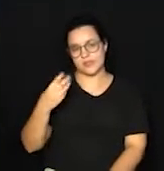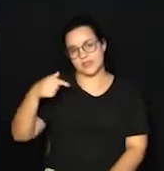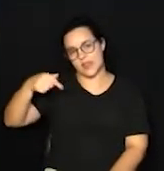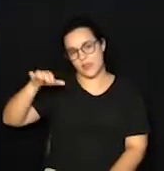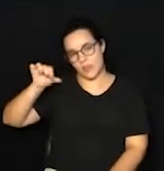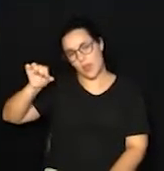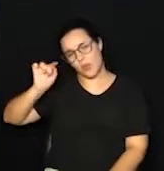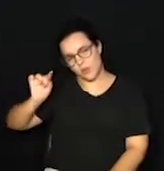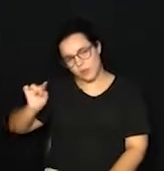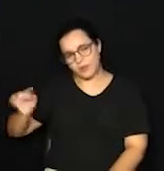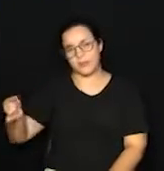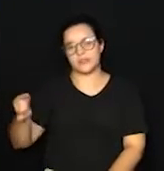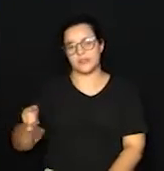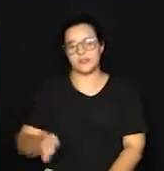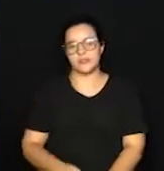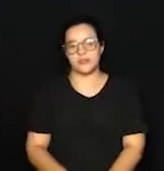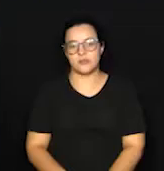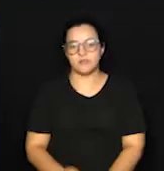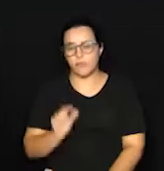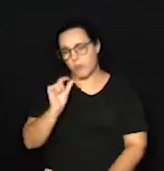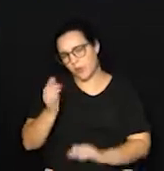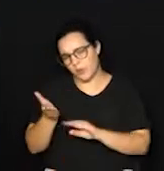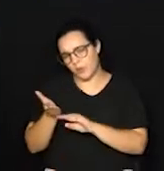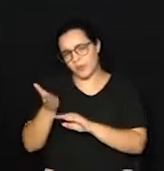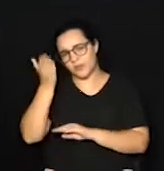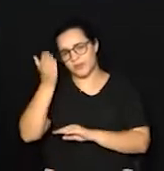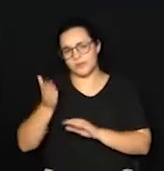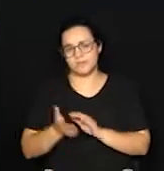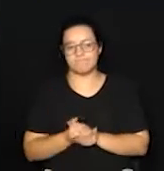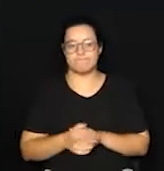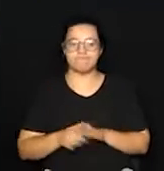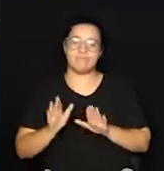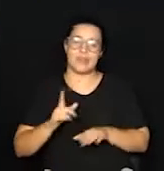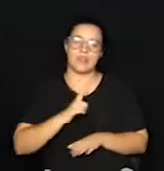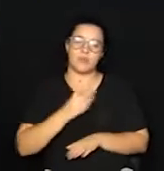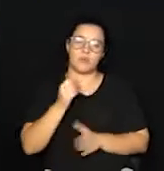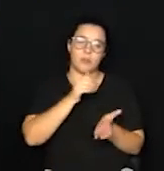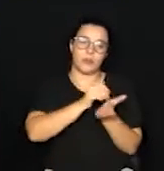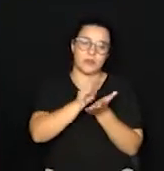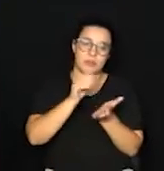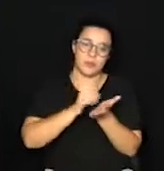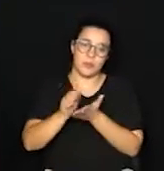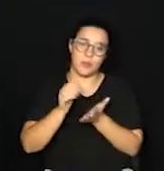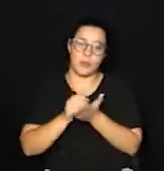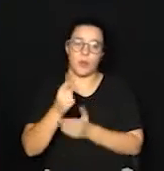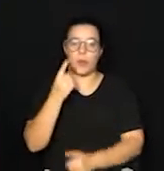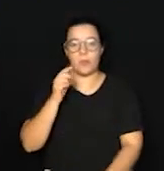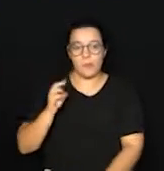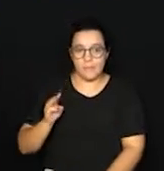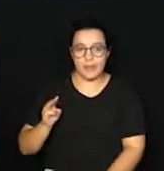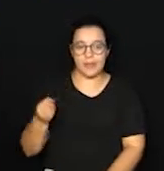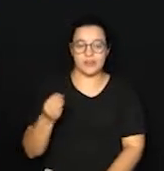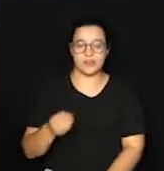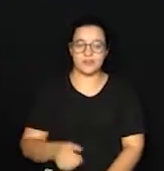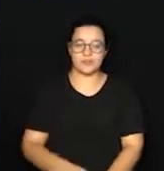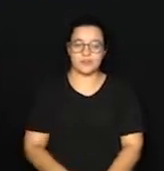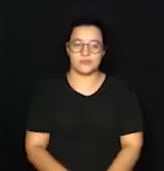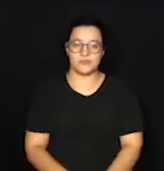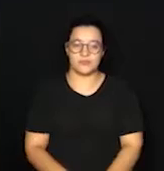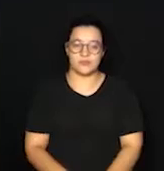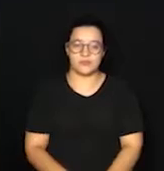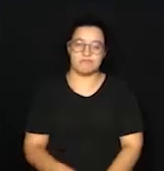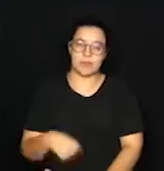1.379.000, um pouco mais disso, mas também a demissão de 1.065.000 trabalhadores. Então, a